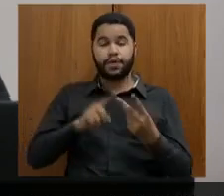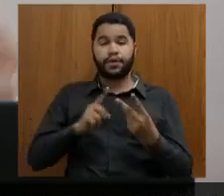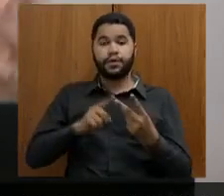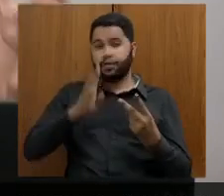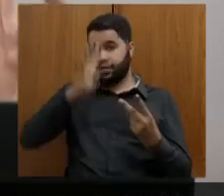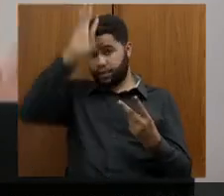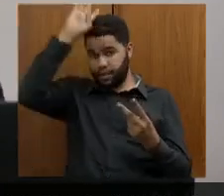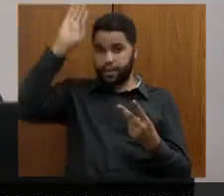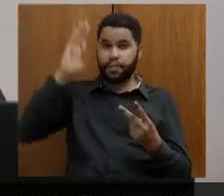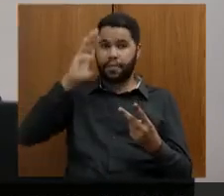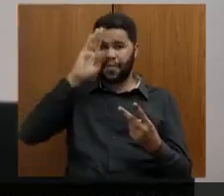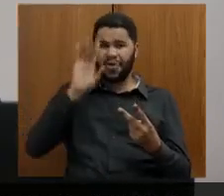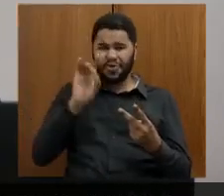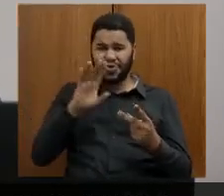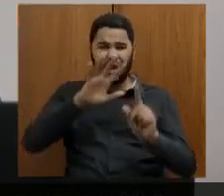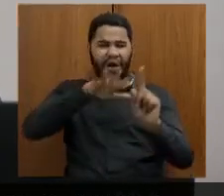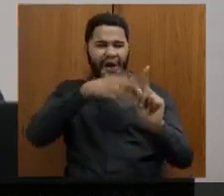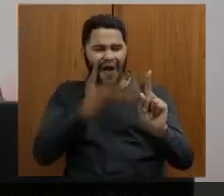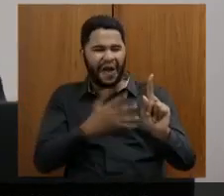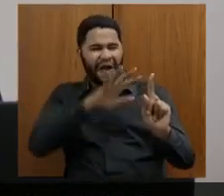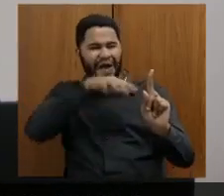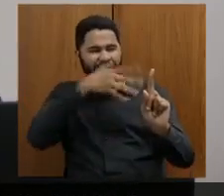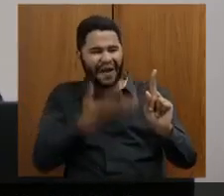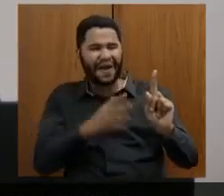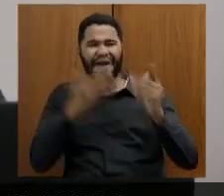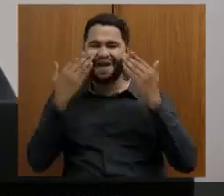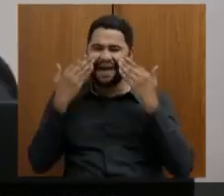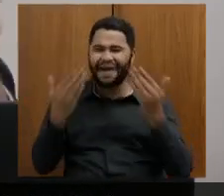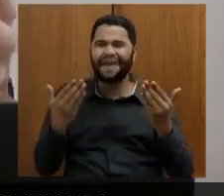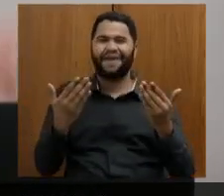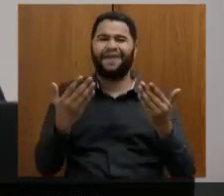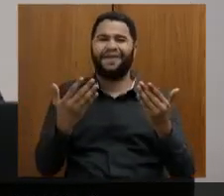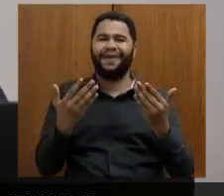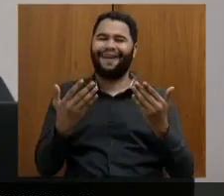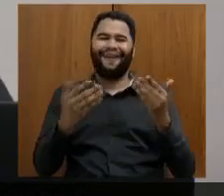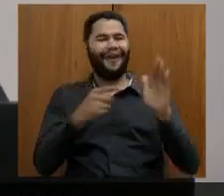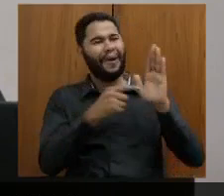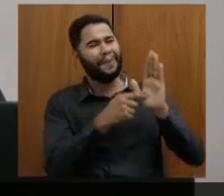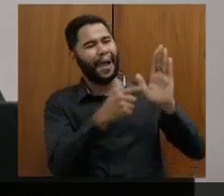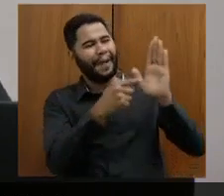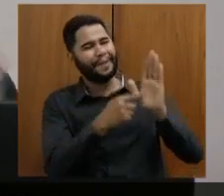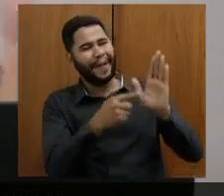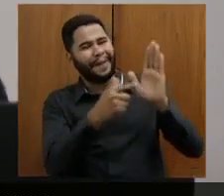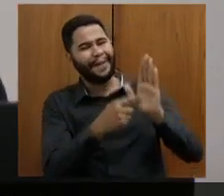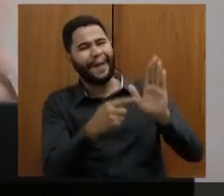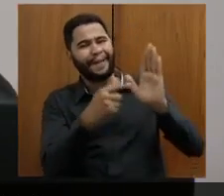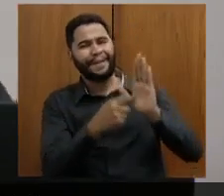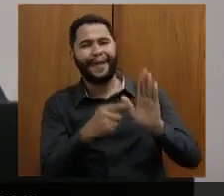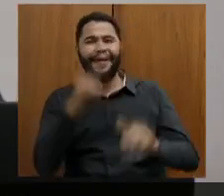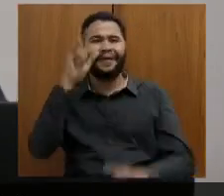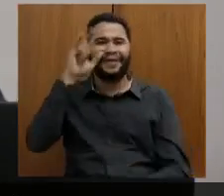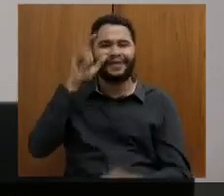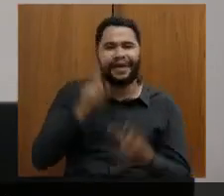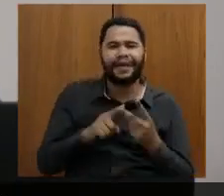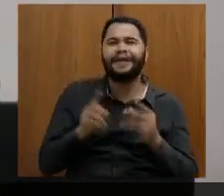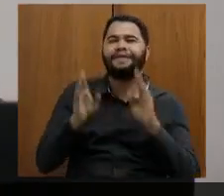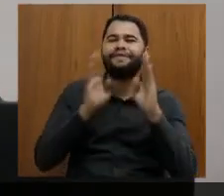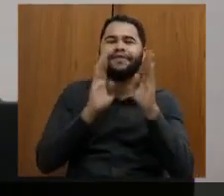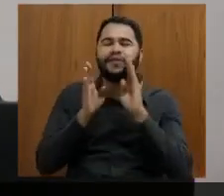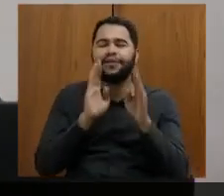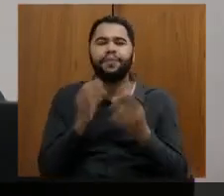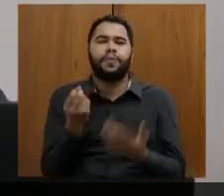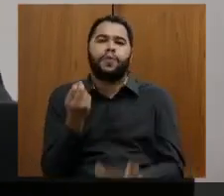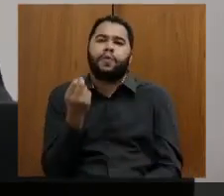verdadeiramente não com elogios de público não com propagandas midiáticas do Instagram no seu Facebook